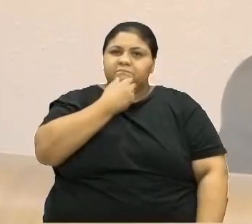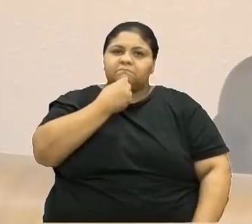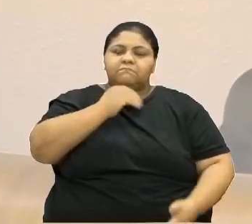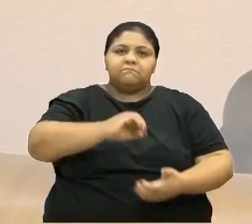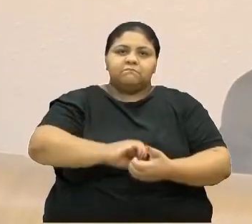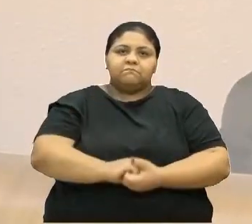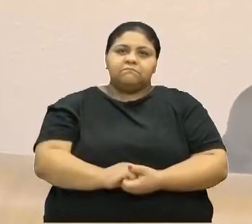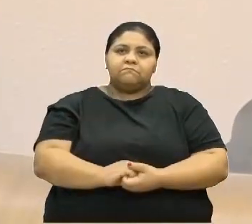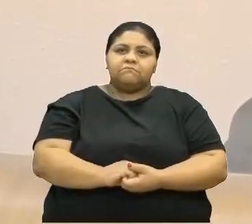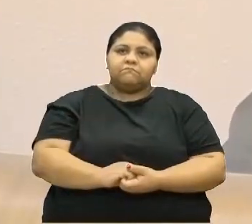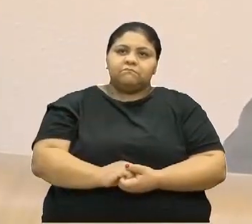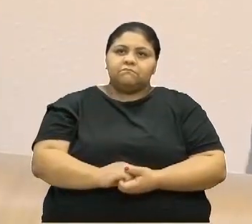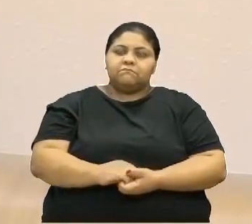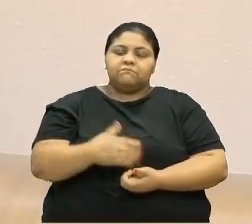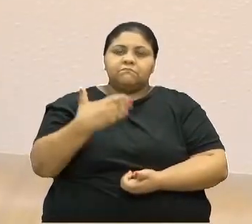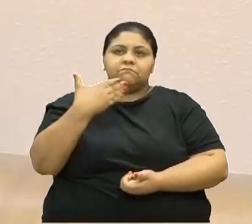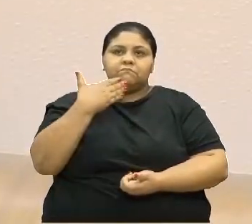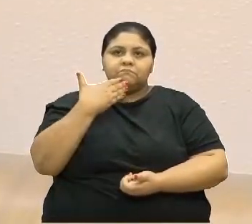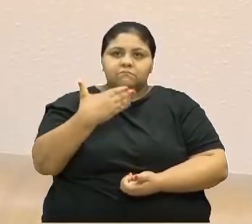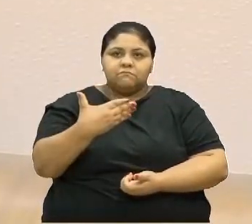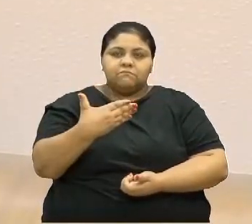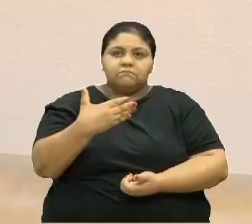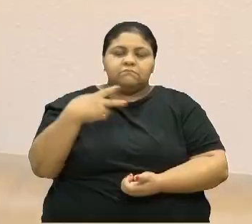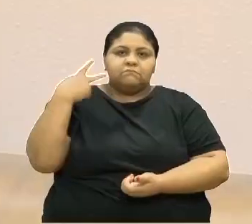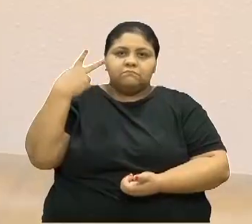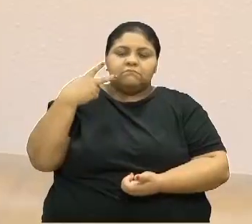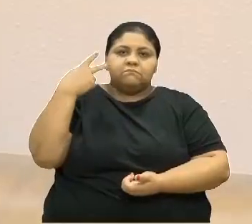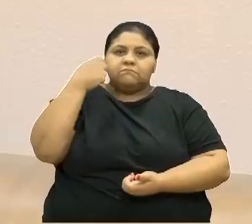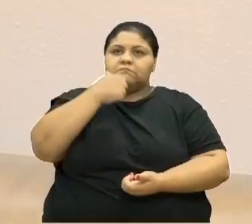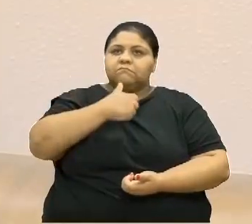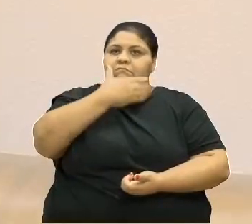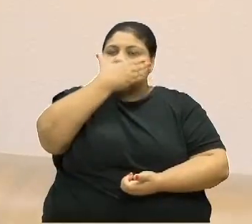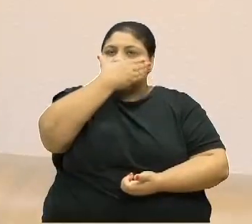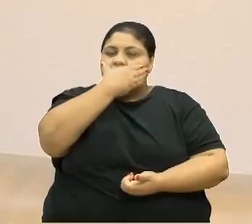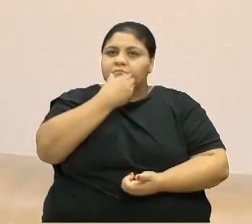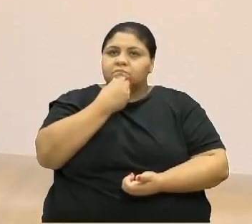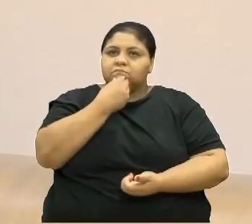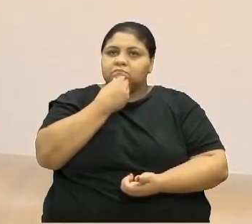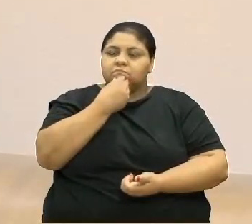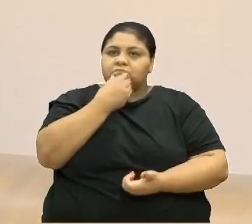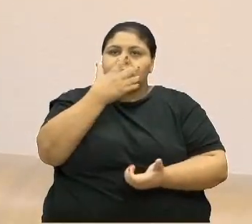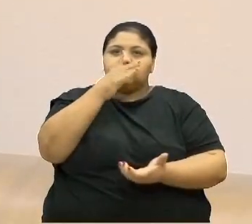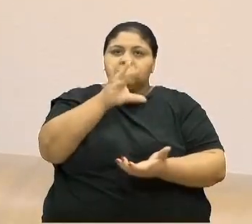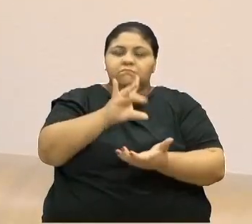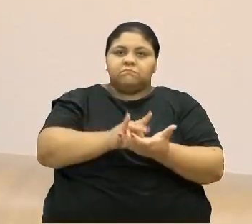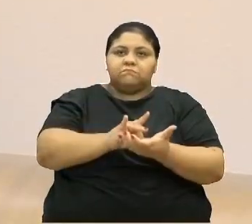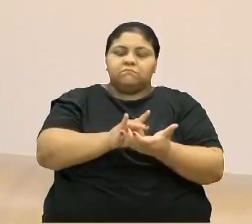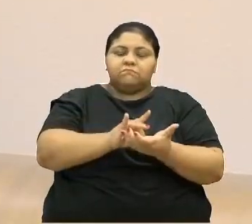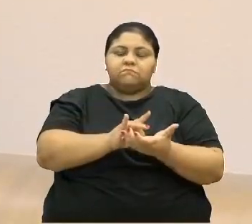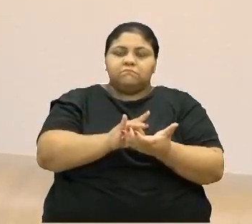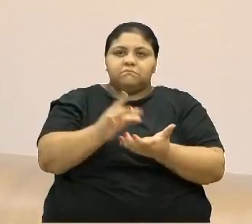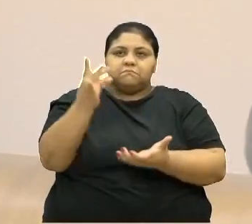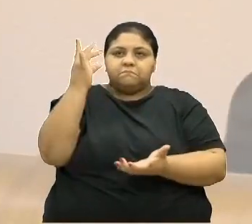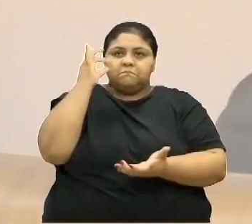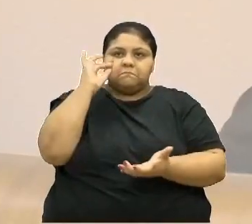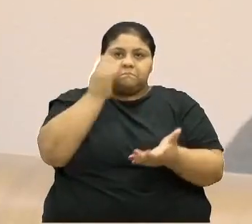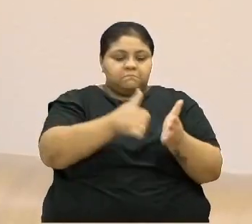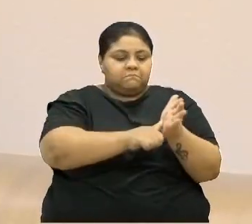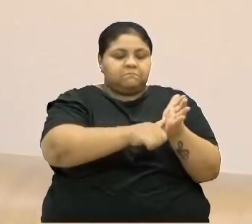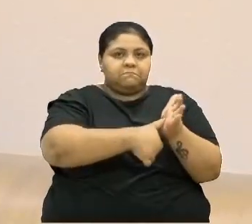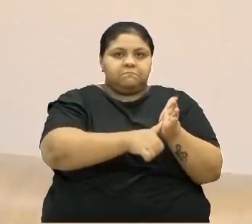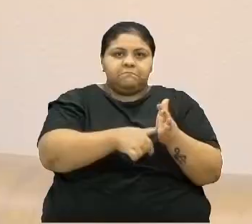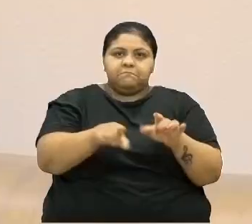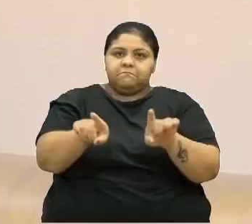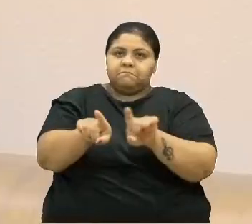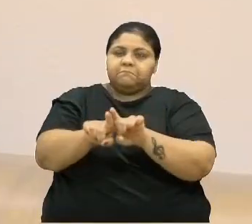e vereadores. Solicito às vereadoras e vereadores que procedam ao registro de presenças no terminal